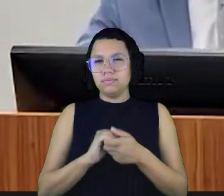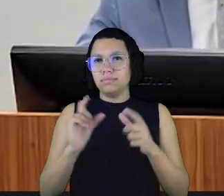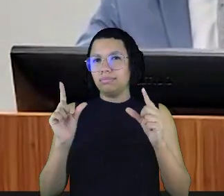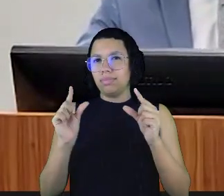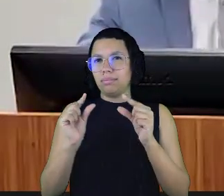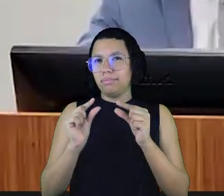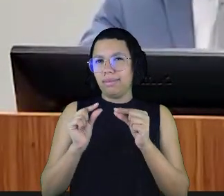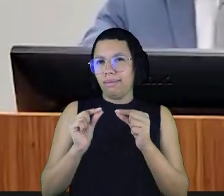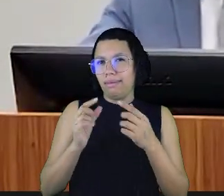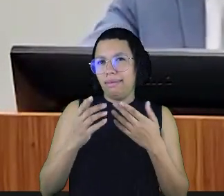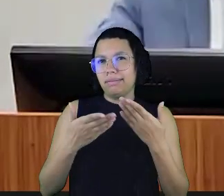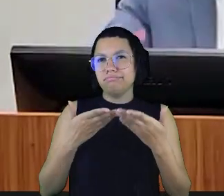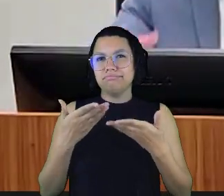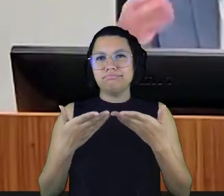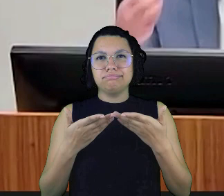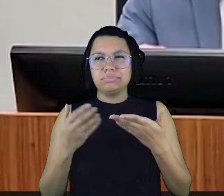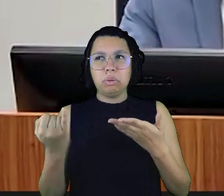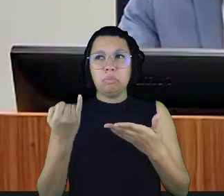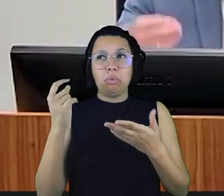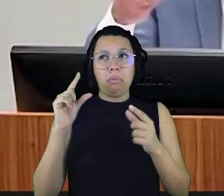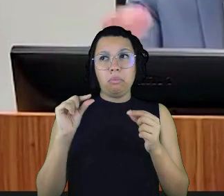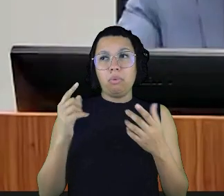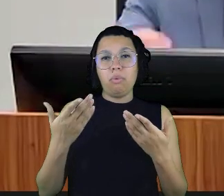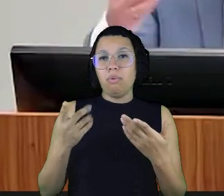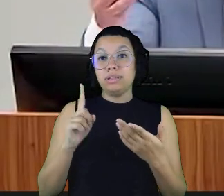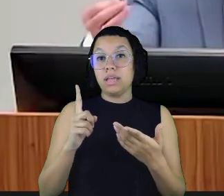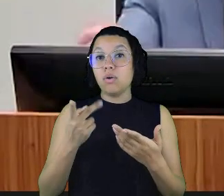questões menos relevantes. Estou falando de casos